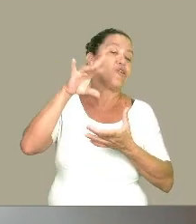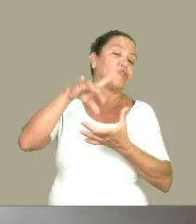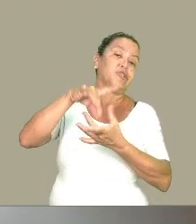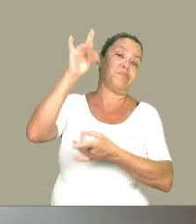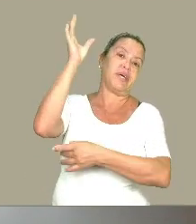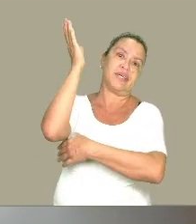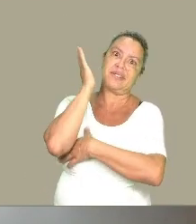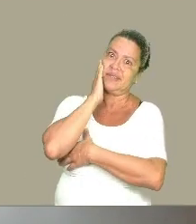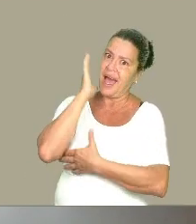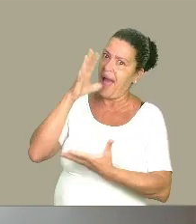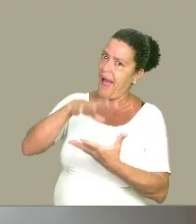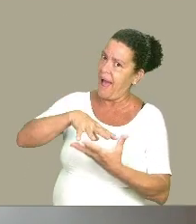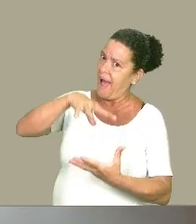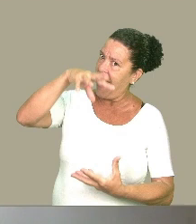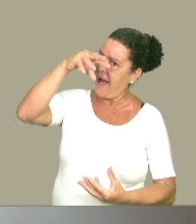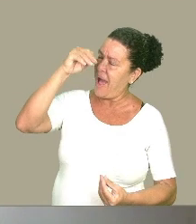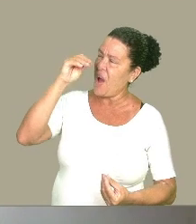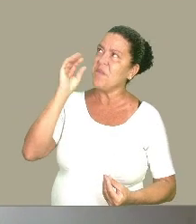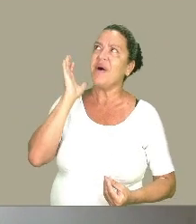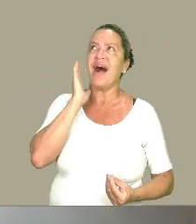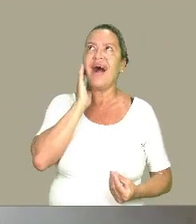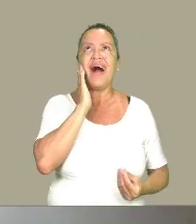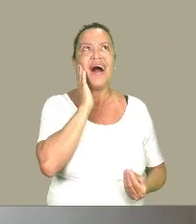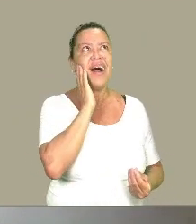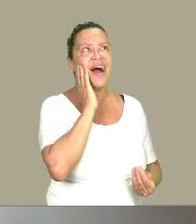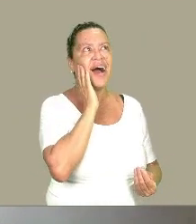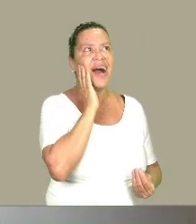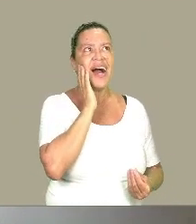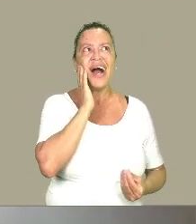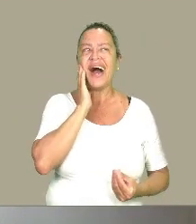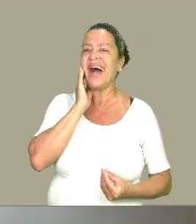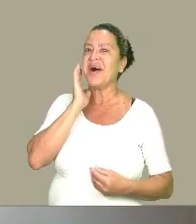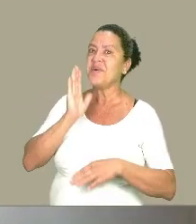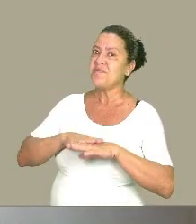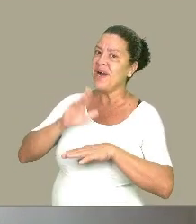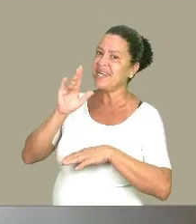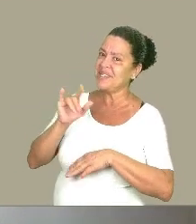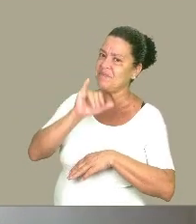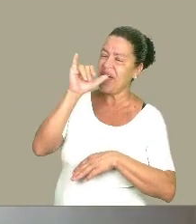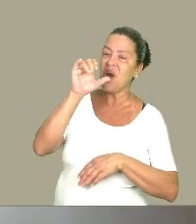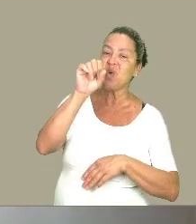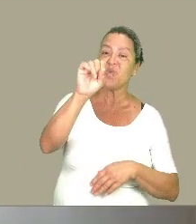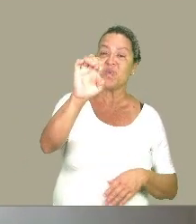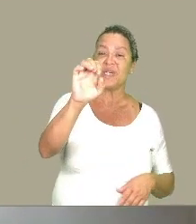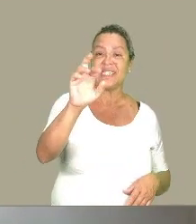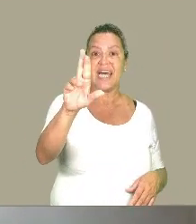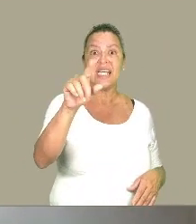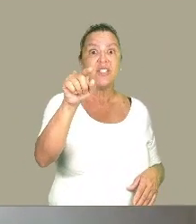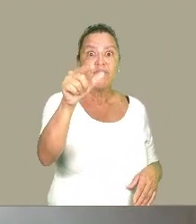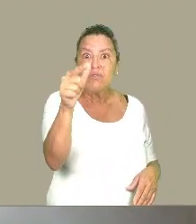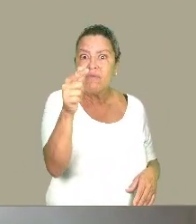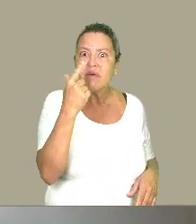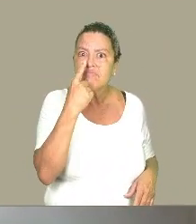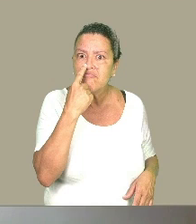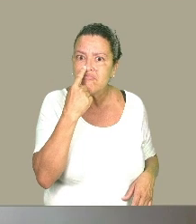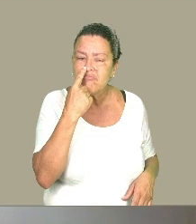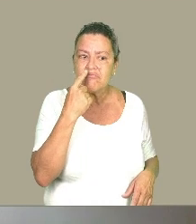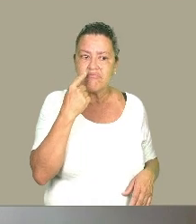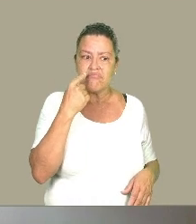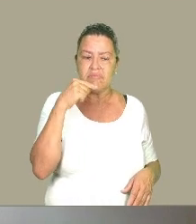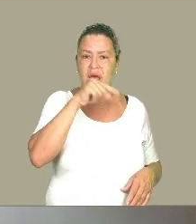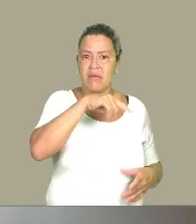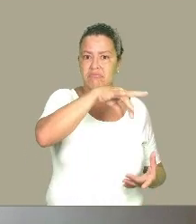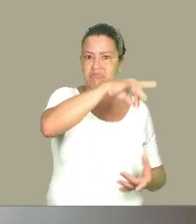espírito, a alma, o verdadeiro ser que está ali dentro. E se não houver realmente uma afinidade entre esses